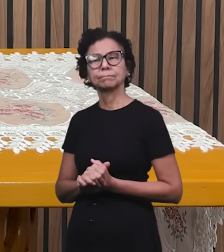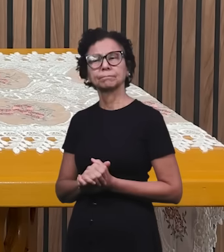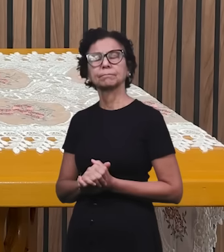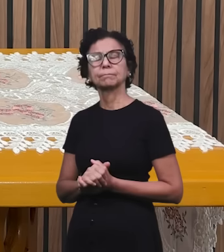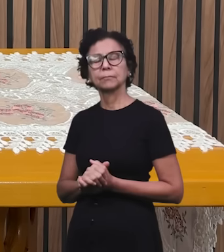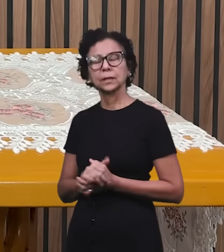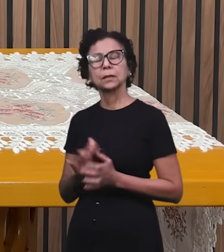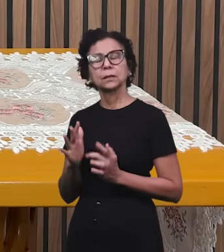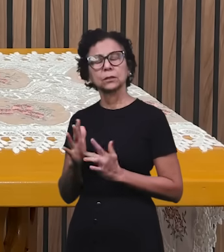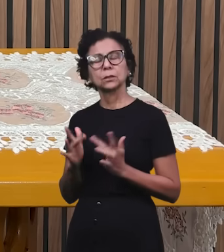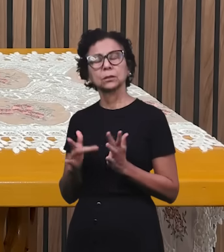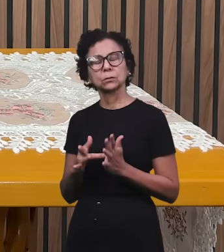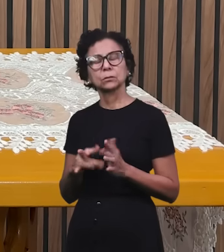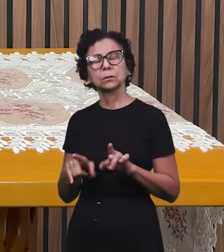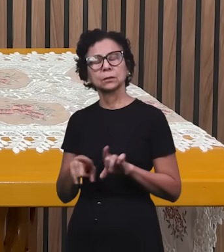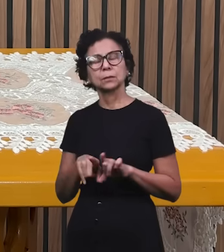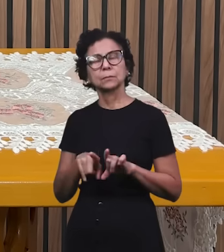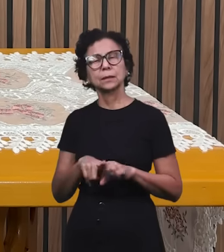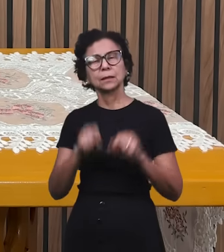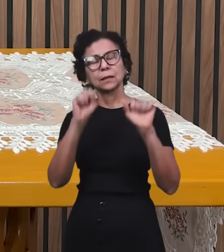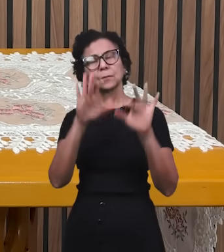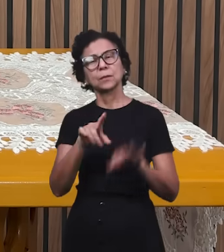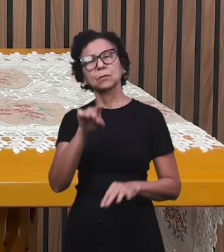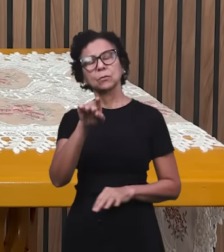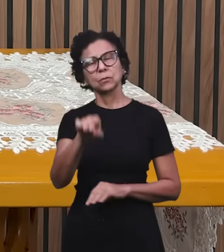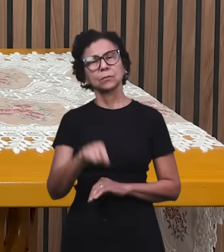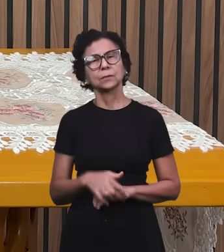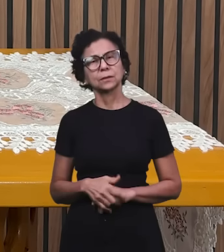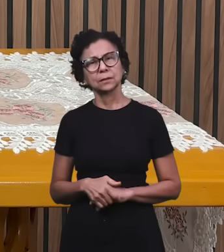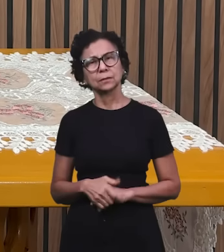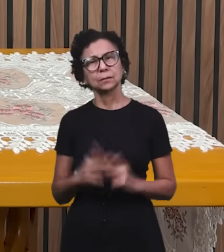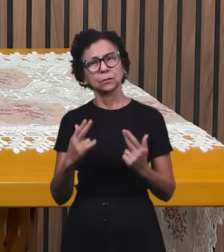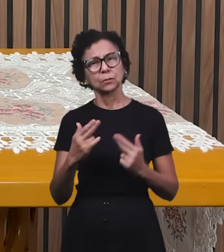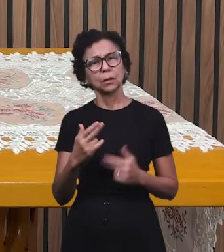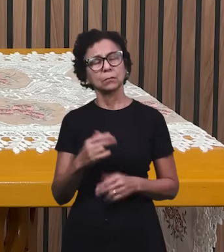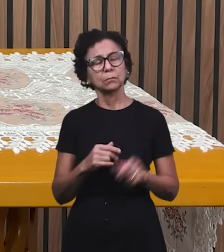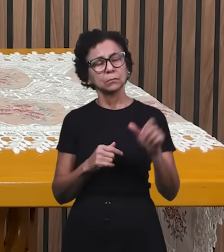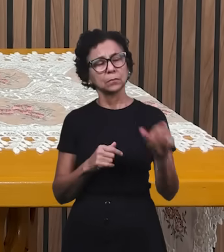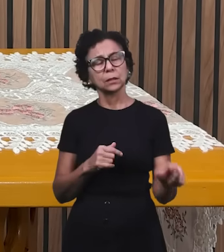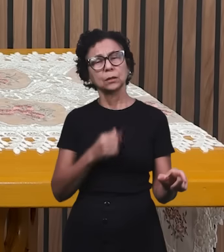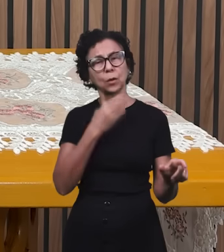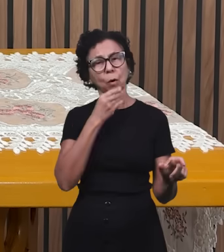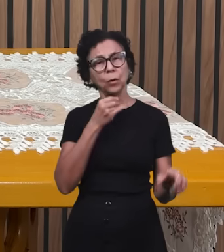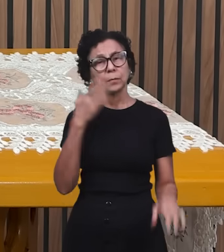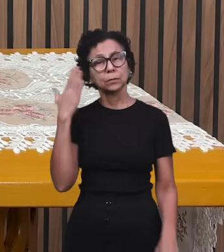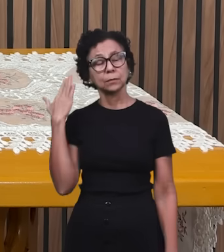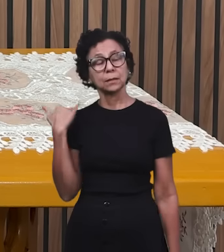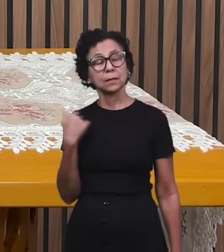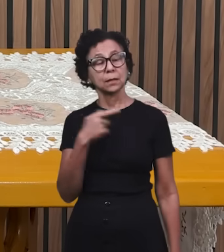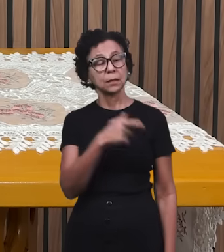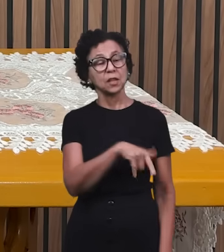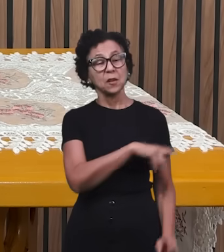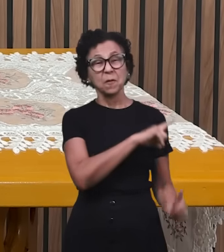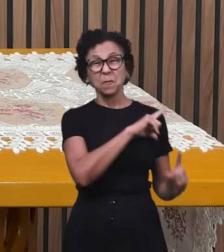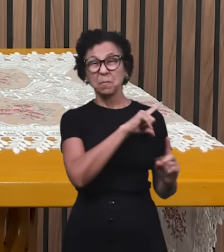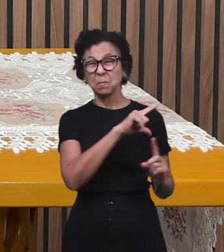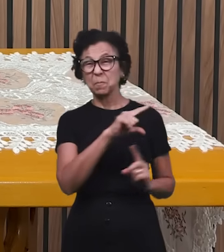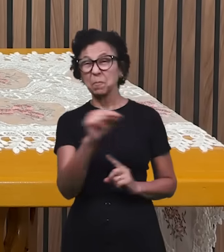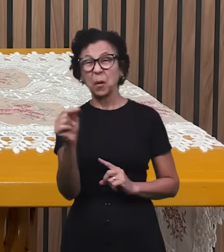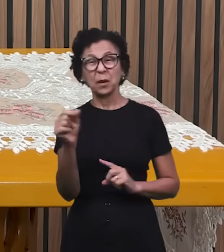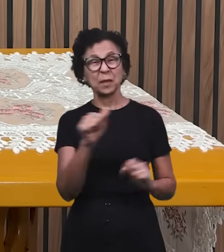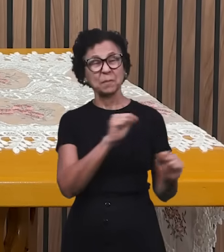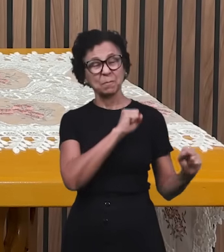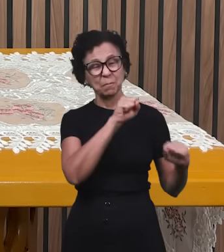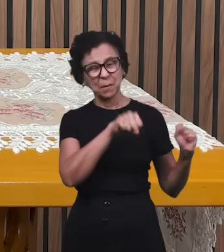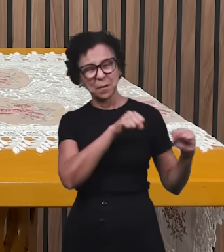quer fazer isso com você. Jesus fez isso com aquele homem. Ele saiu dali, daquele lugar, correu para o